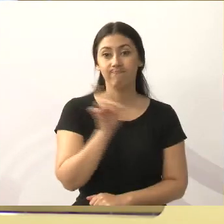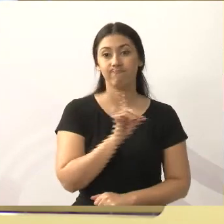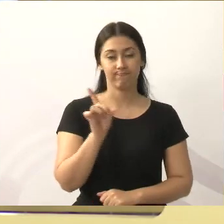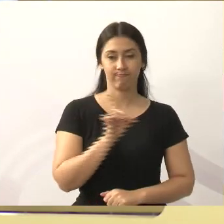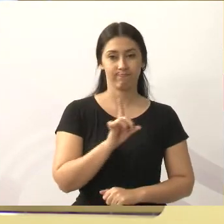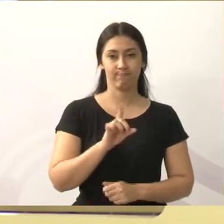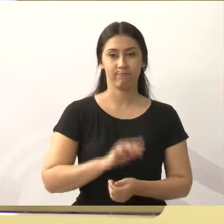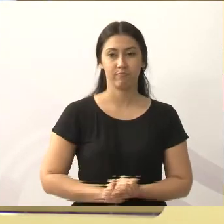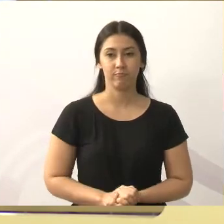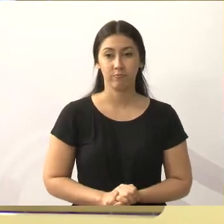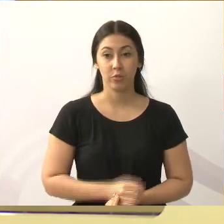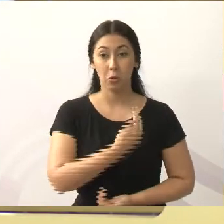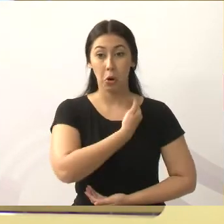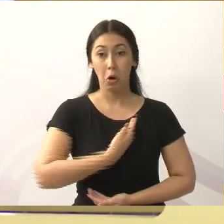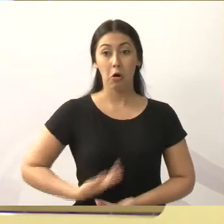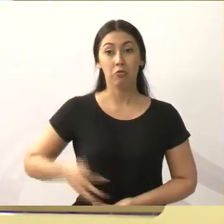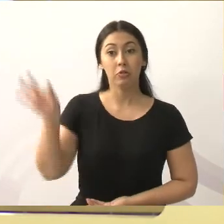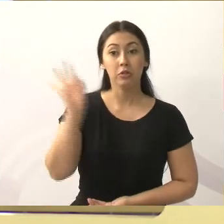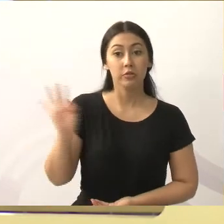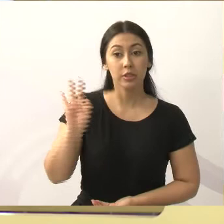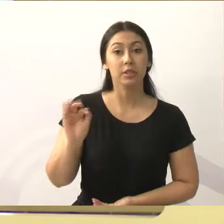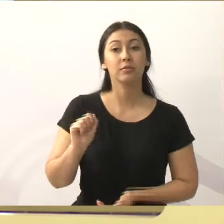Estão tendo ajuda do governo federal,